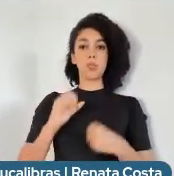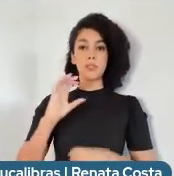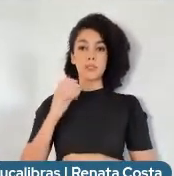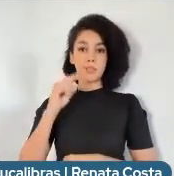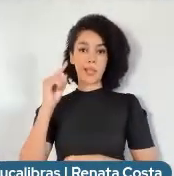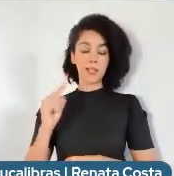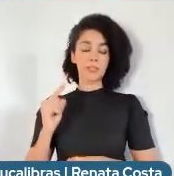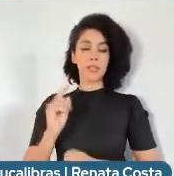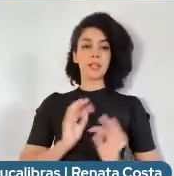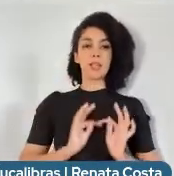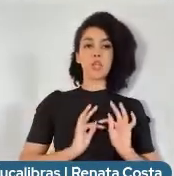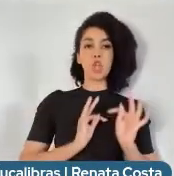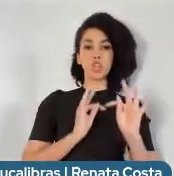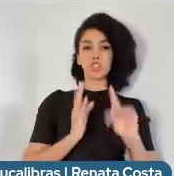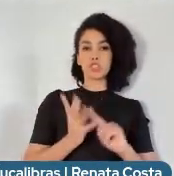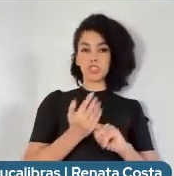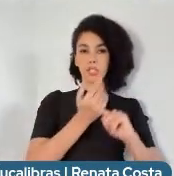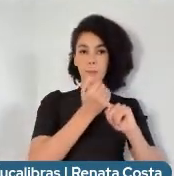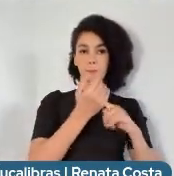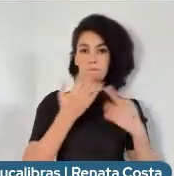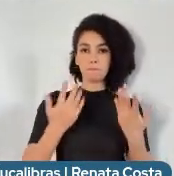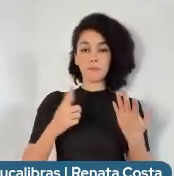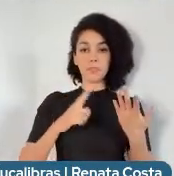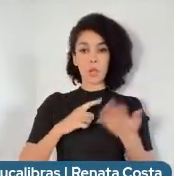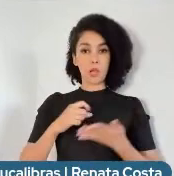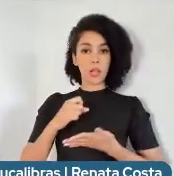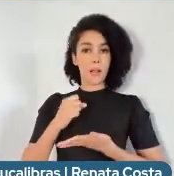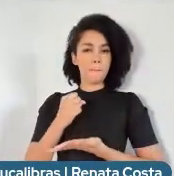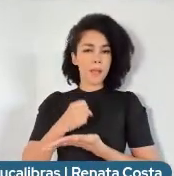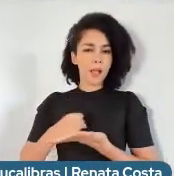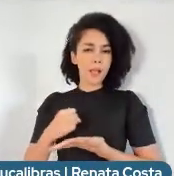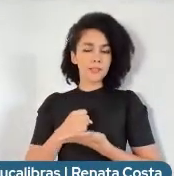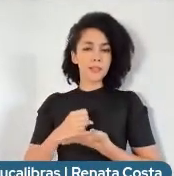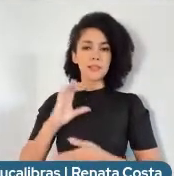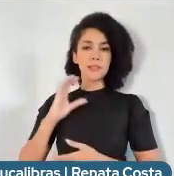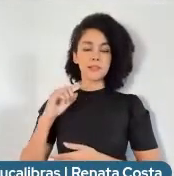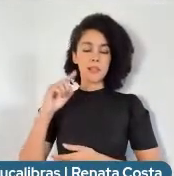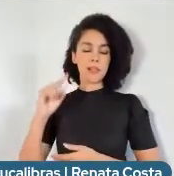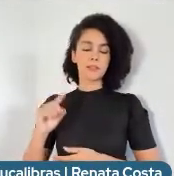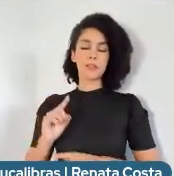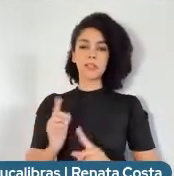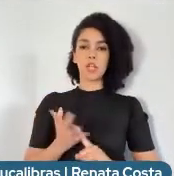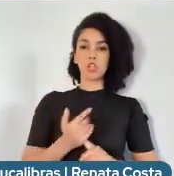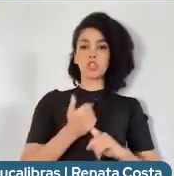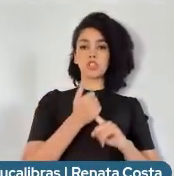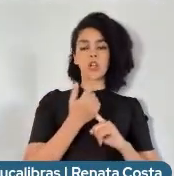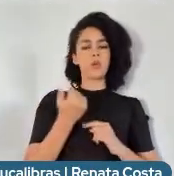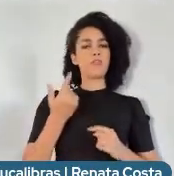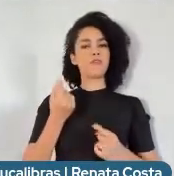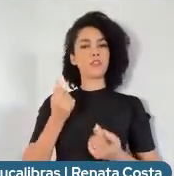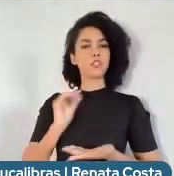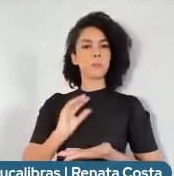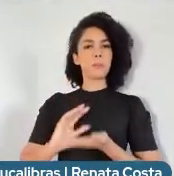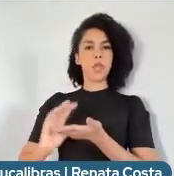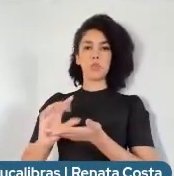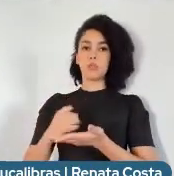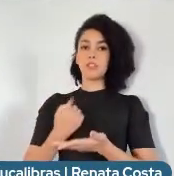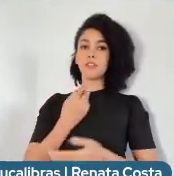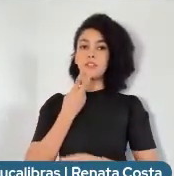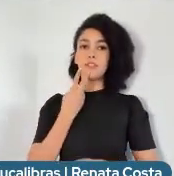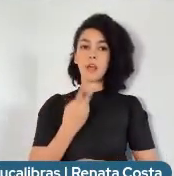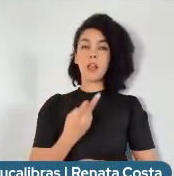investimento desde a base, inclusive, em ciência e tecnologia, né? Um investimento que a gente diz até